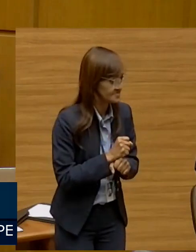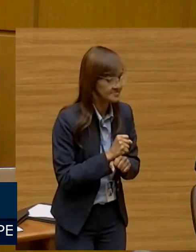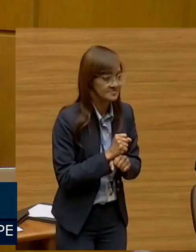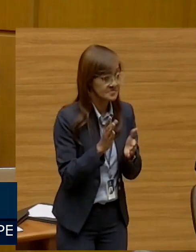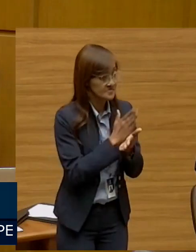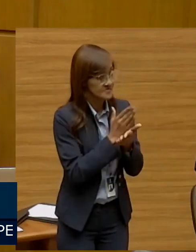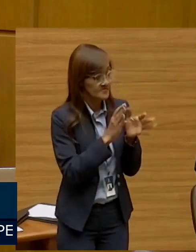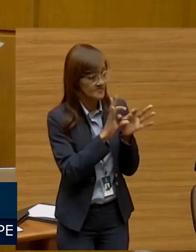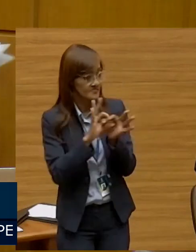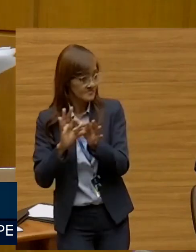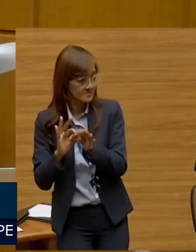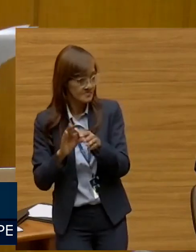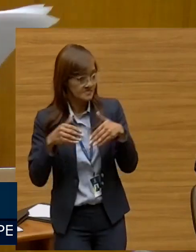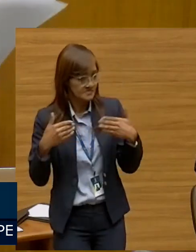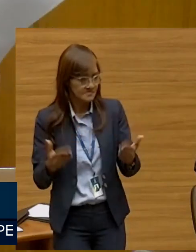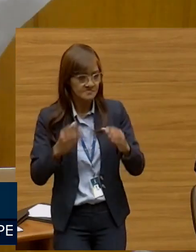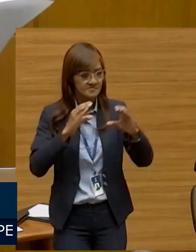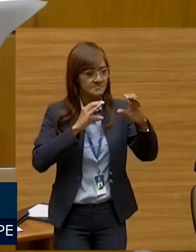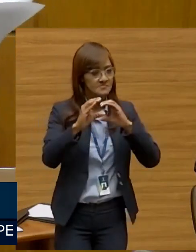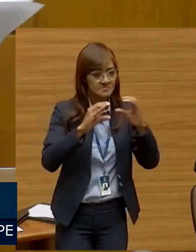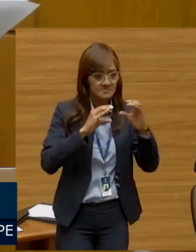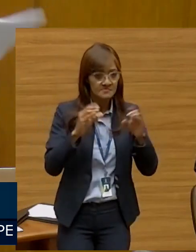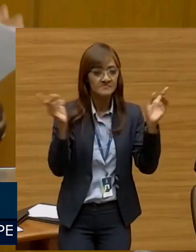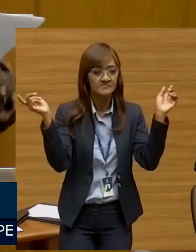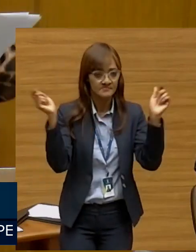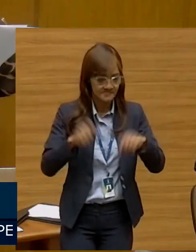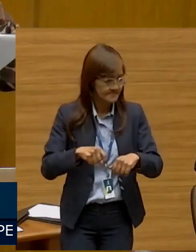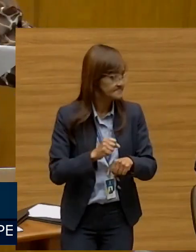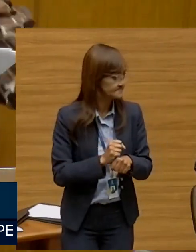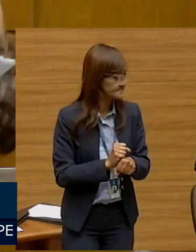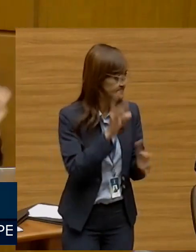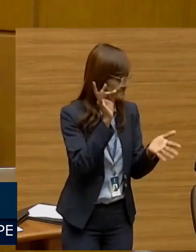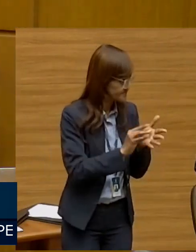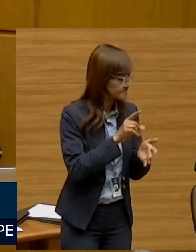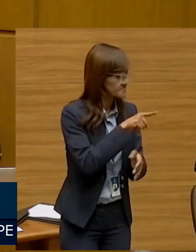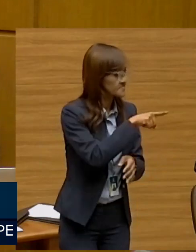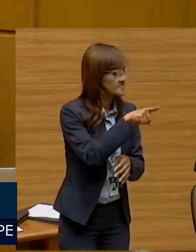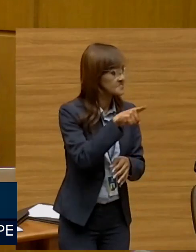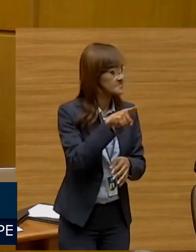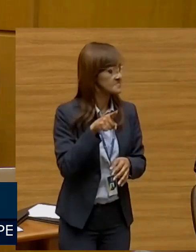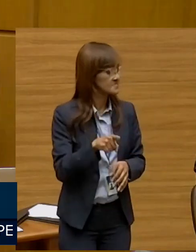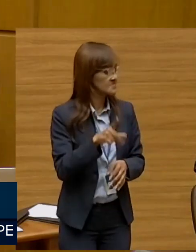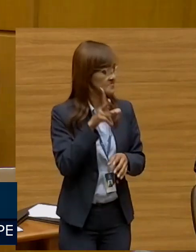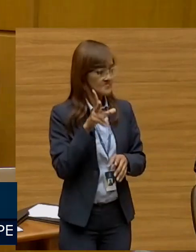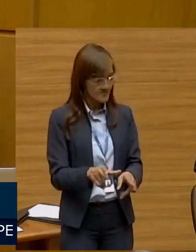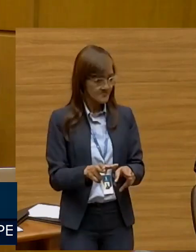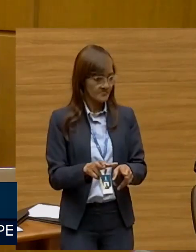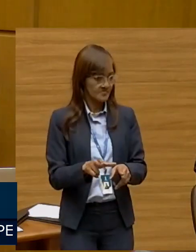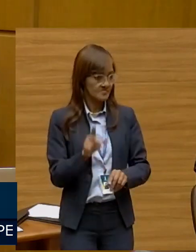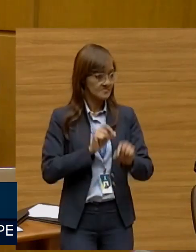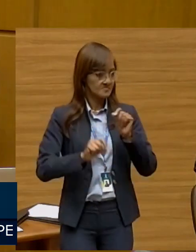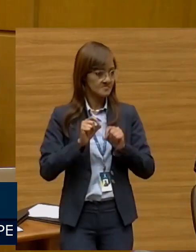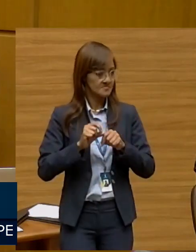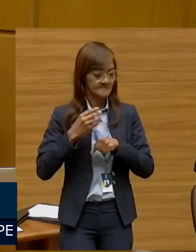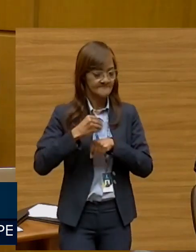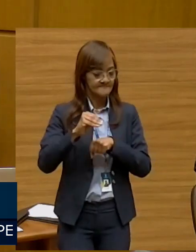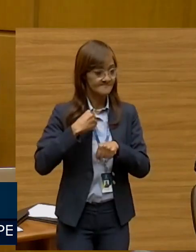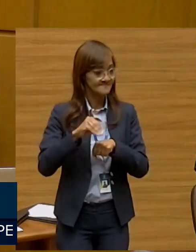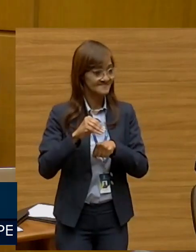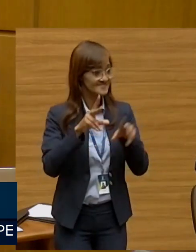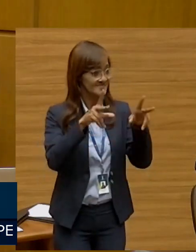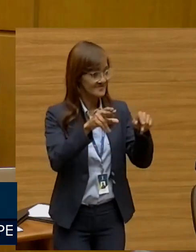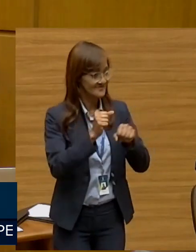contexto. Portanto, o processo de comunicação pode ser considerado como a transmissão e recebimento de mensagens por meio